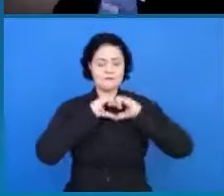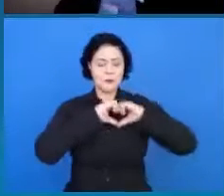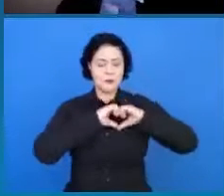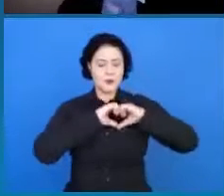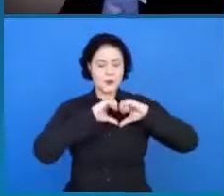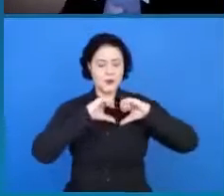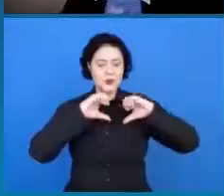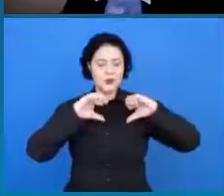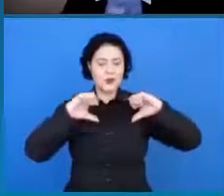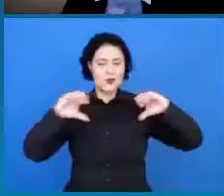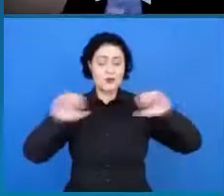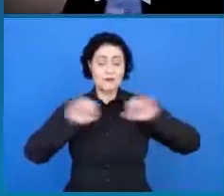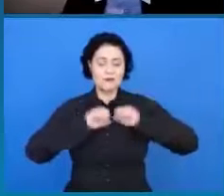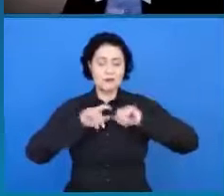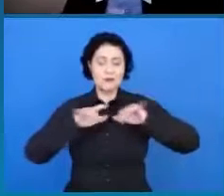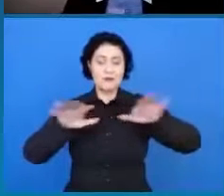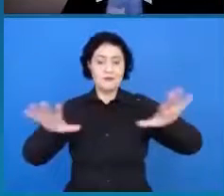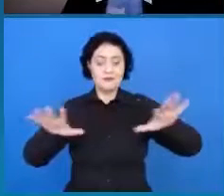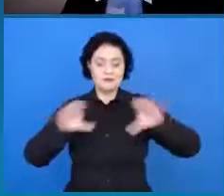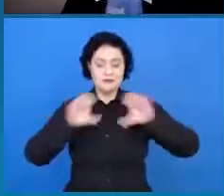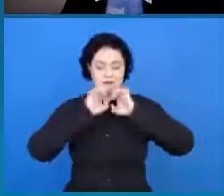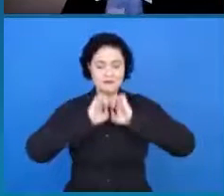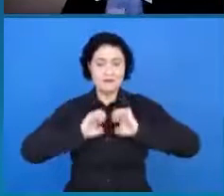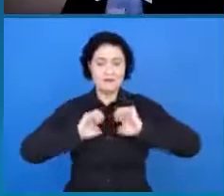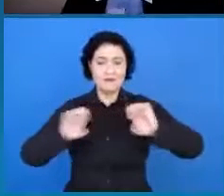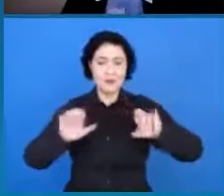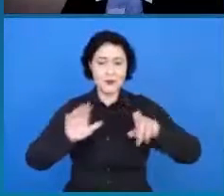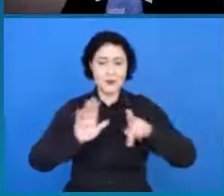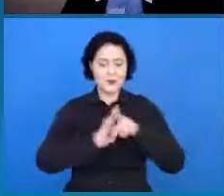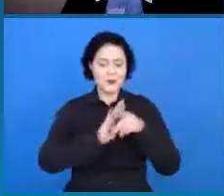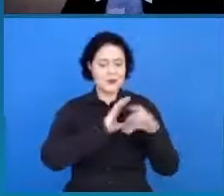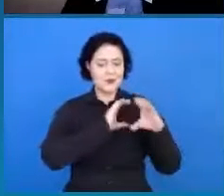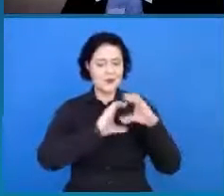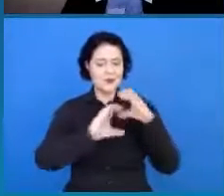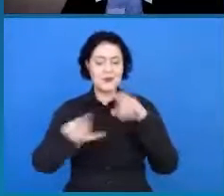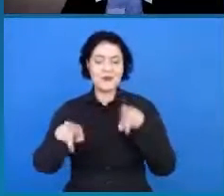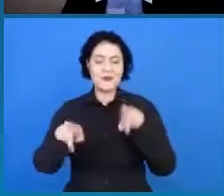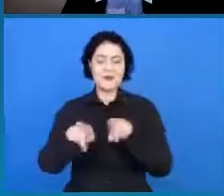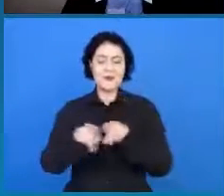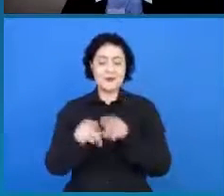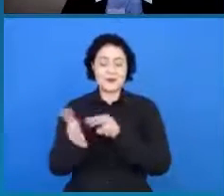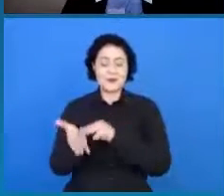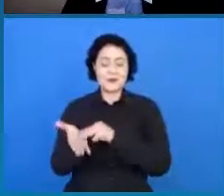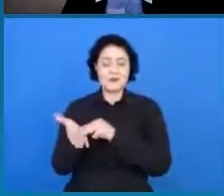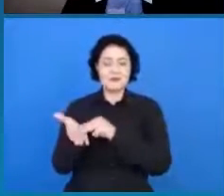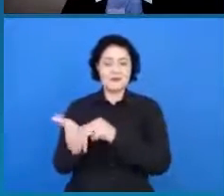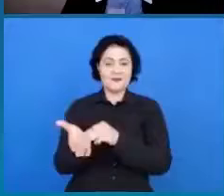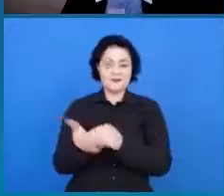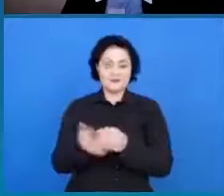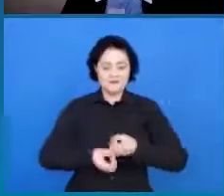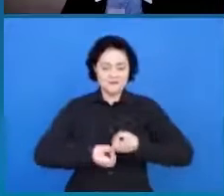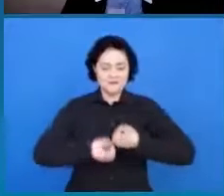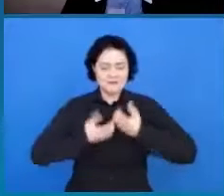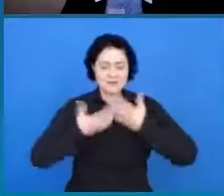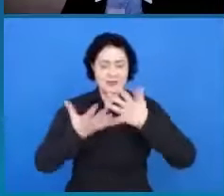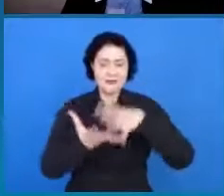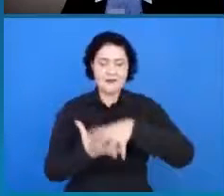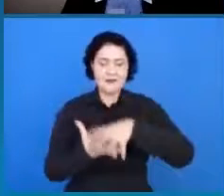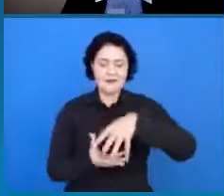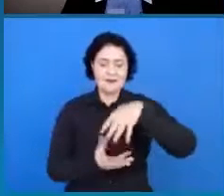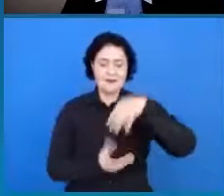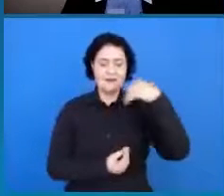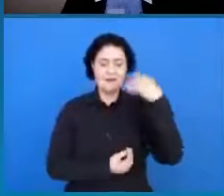traz o evangelho redivivo moldada em canções de mensagens que vertem de almas nobres e